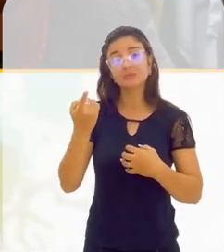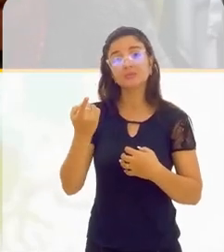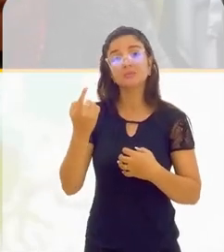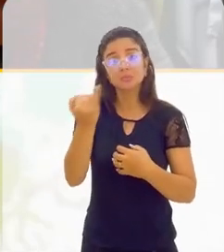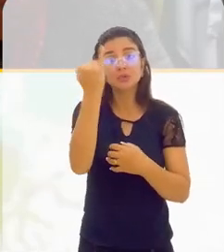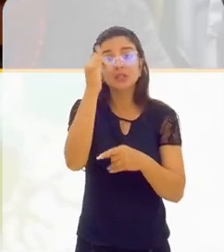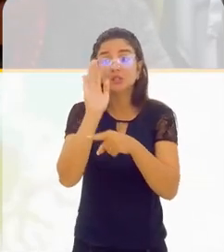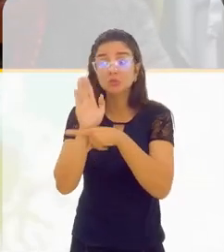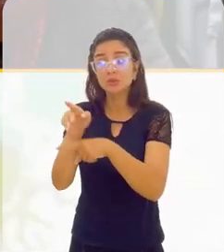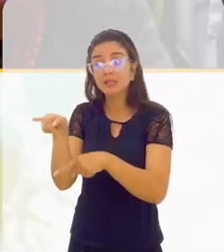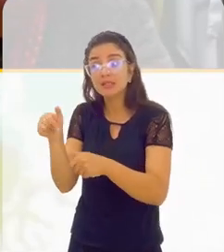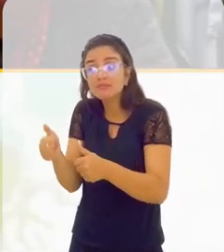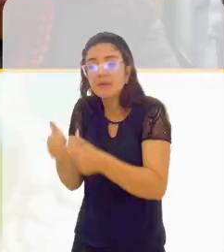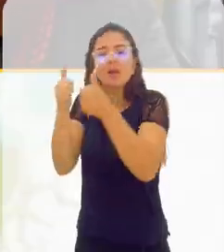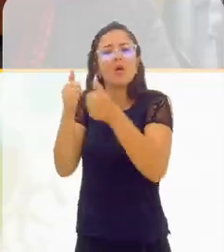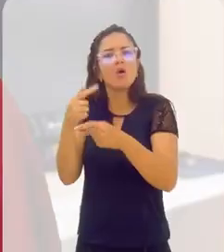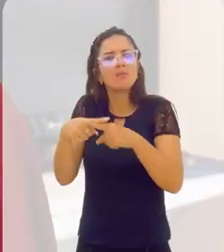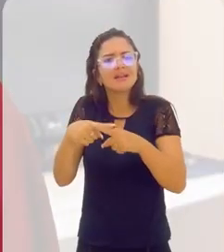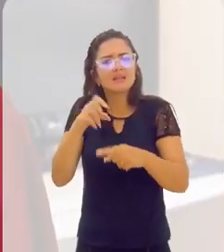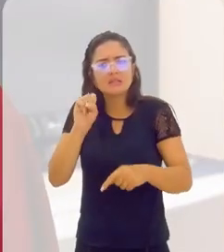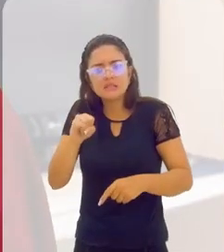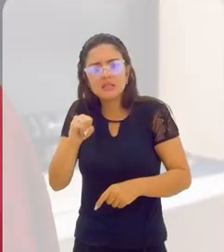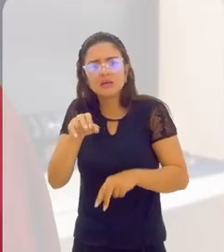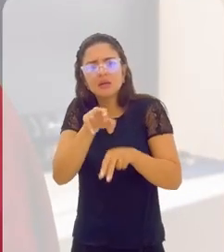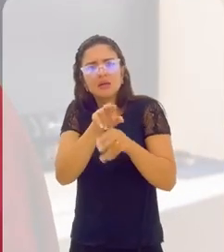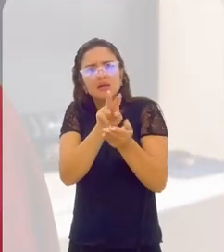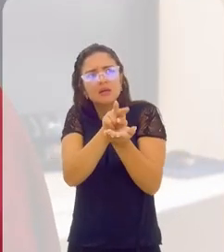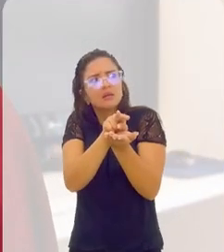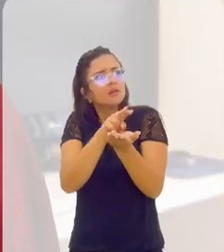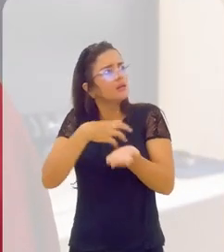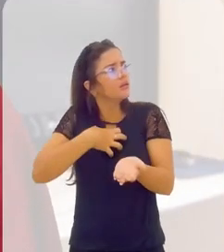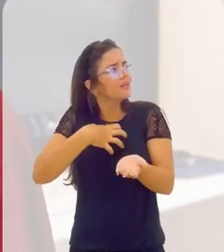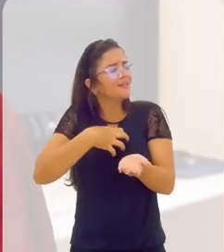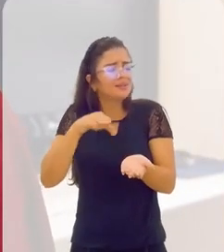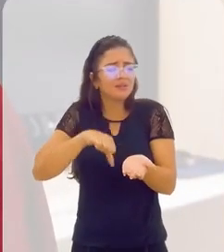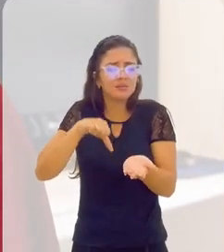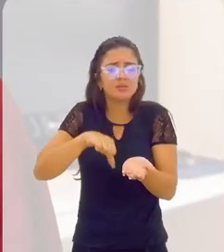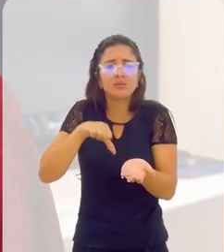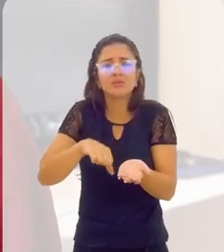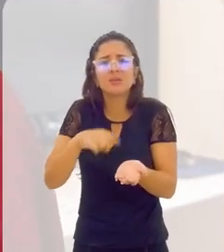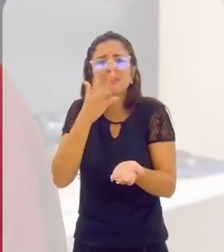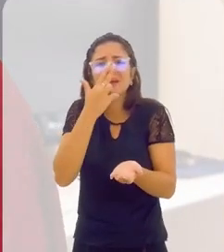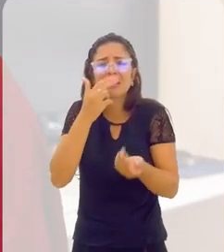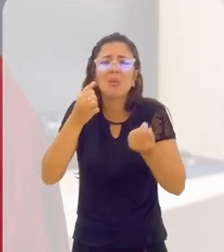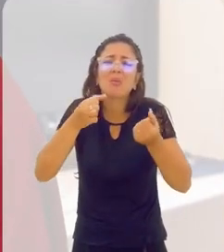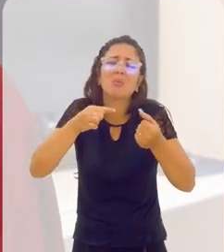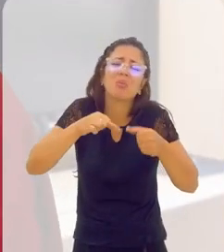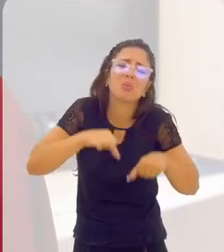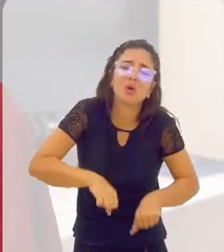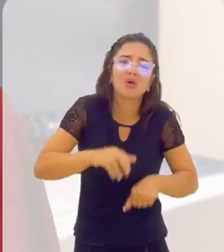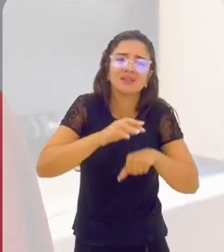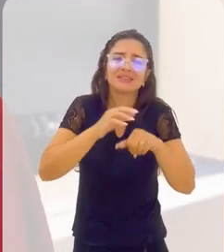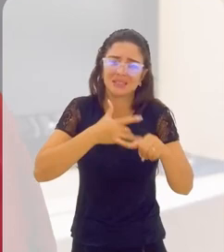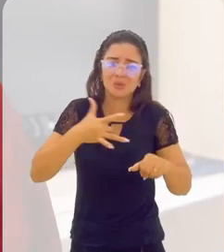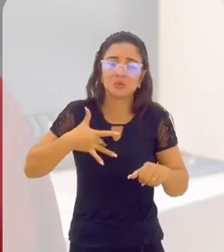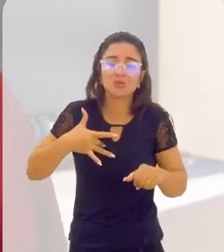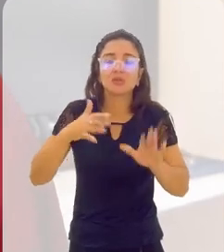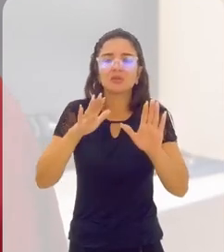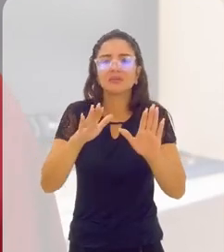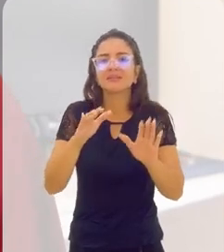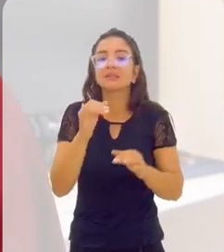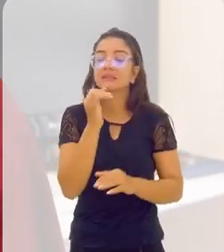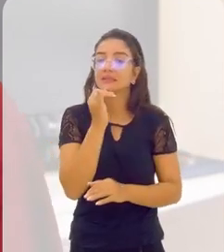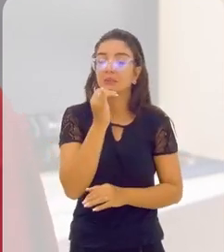para recuperação há pouco tempo eu passei por uma situação minha avó tem 101 anos ela